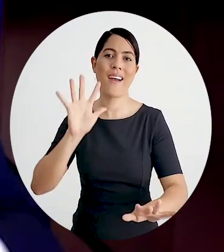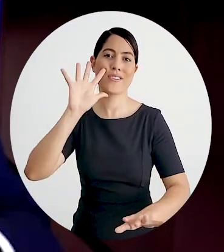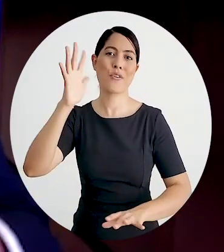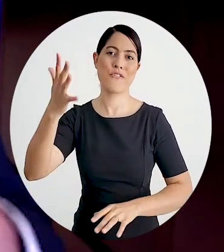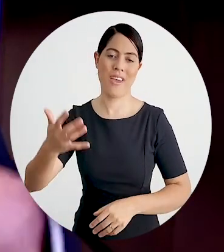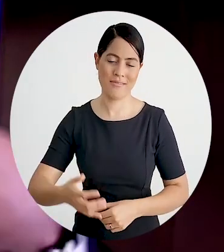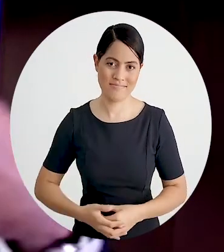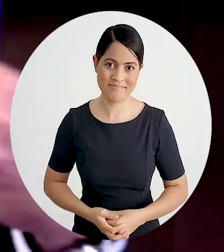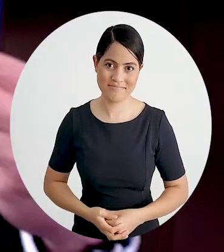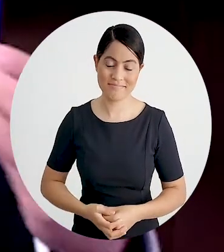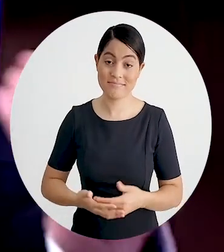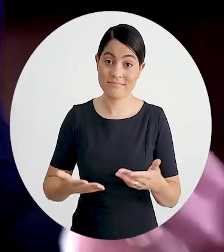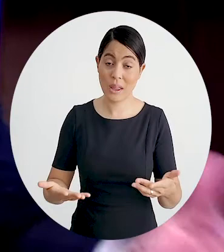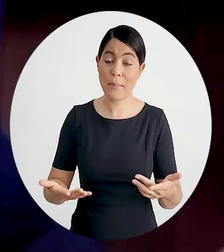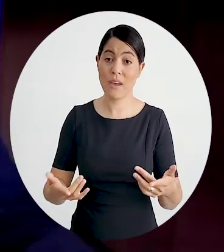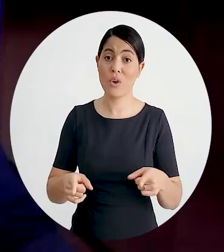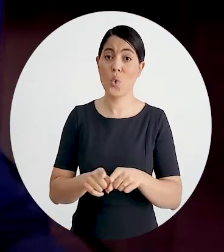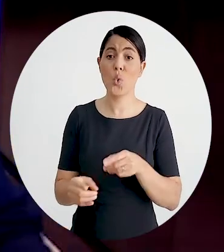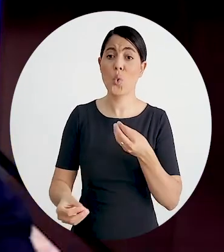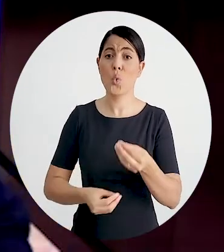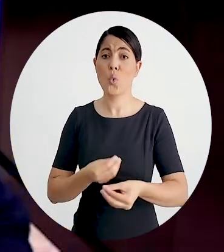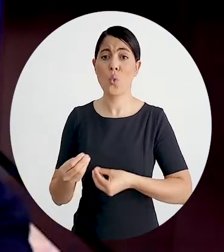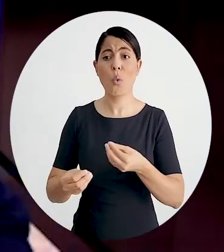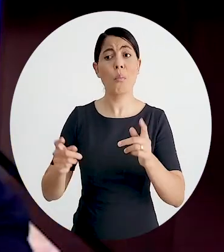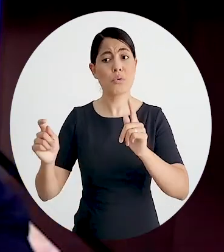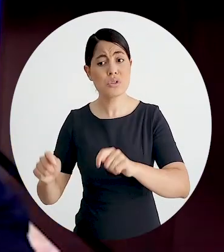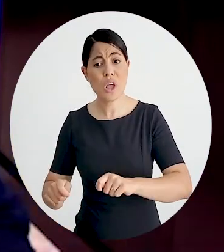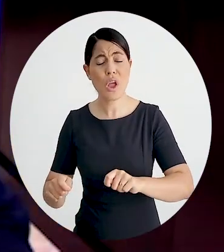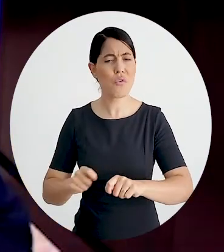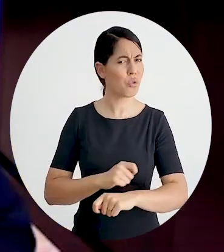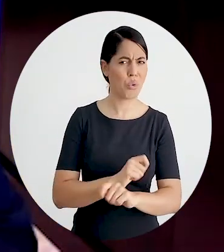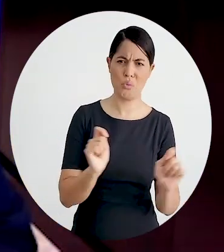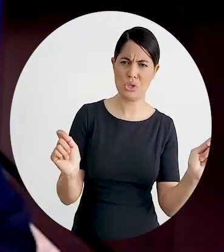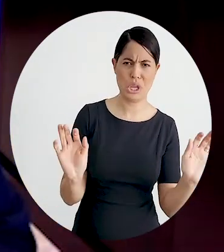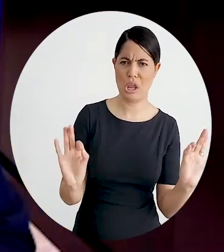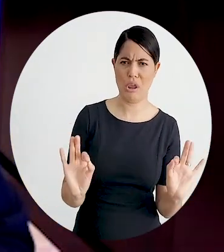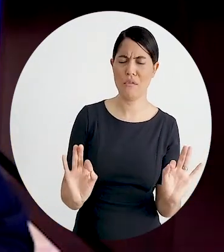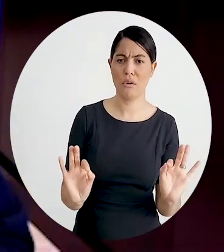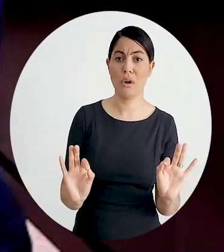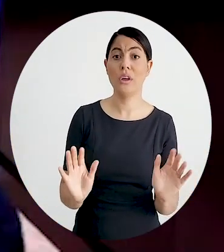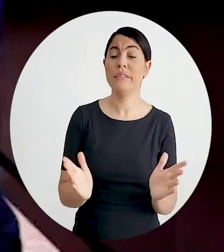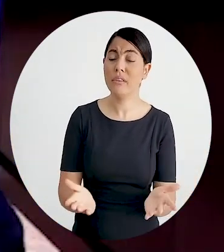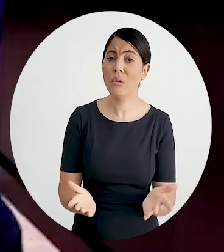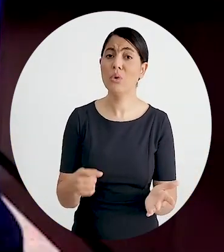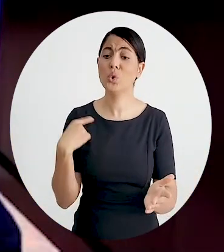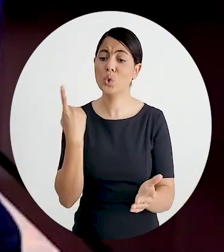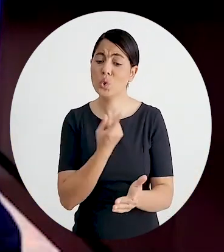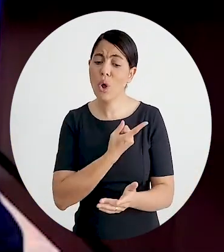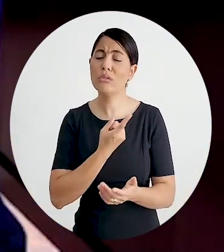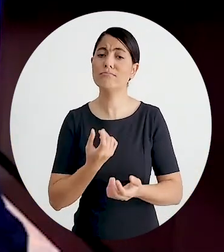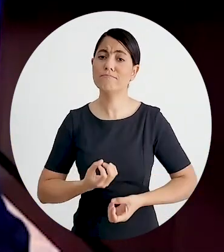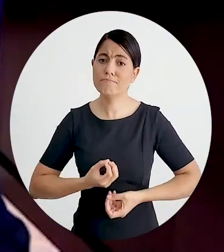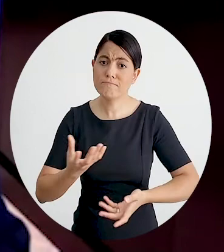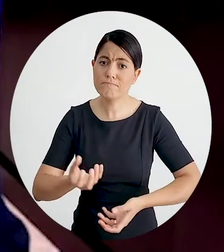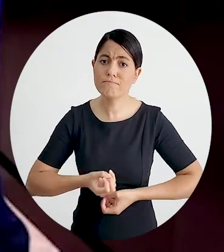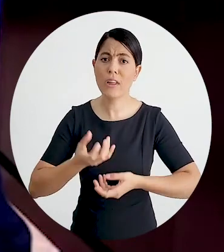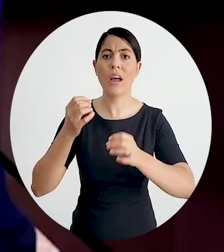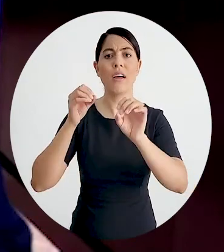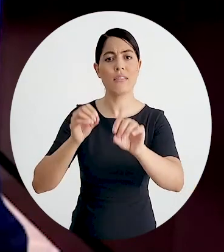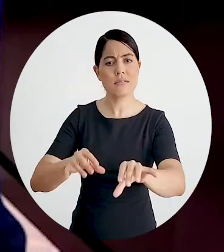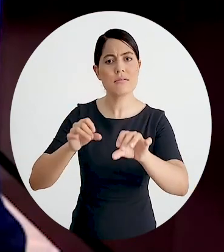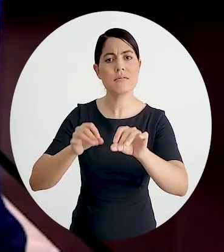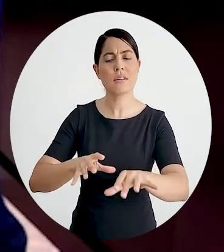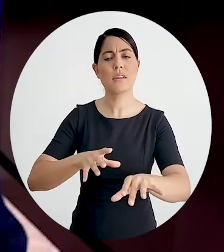baliza do que é possível e do que não é possível, para que realmente possamos viver em